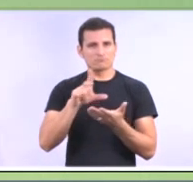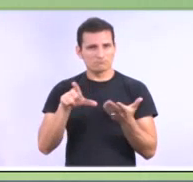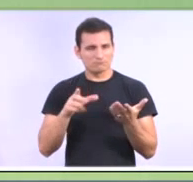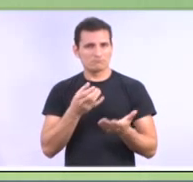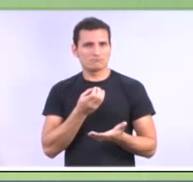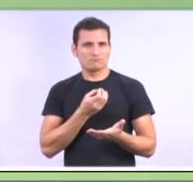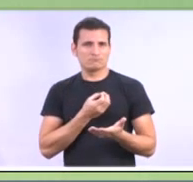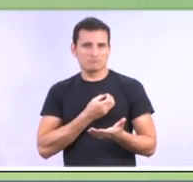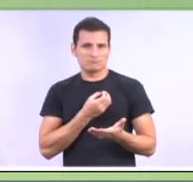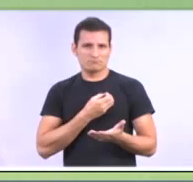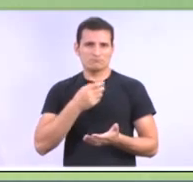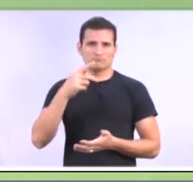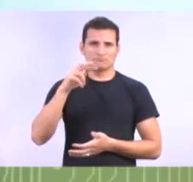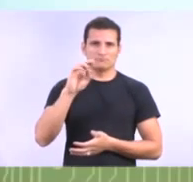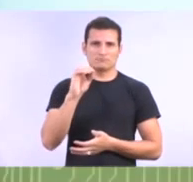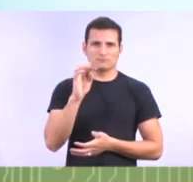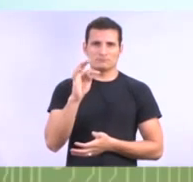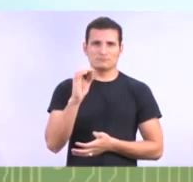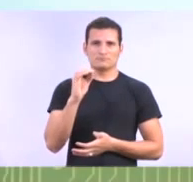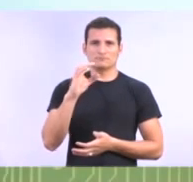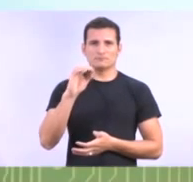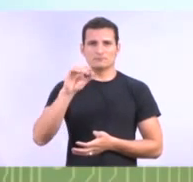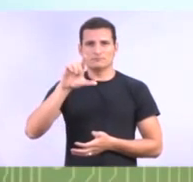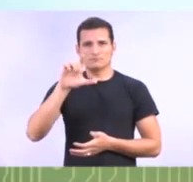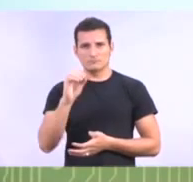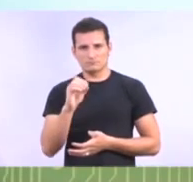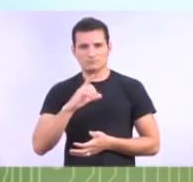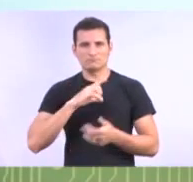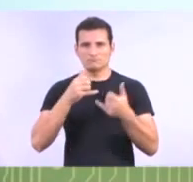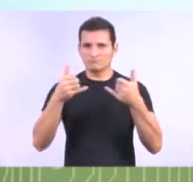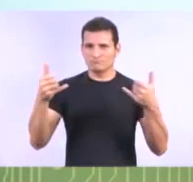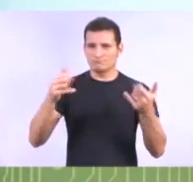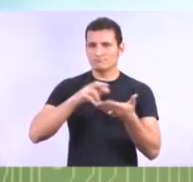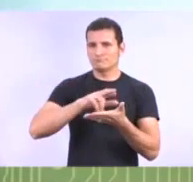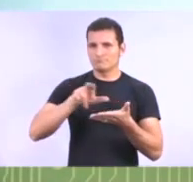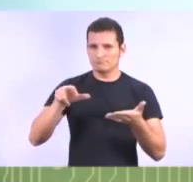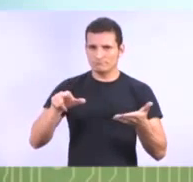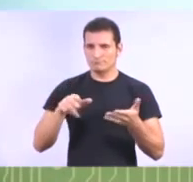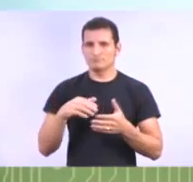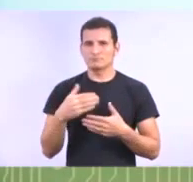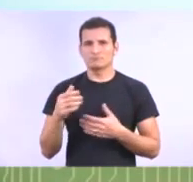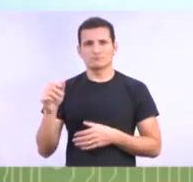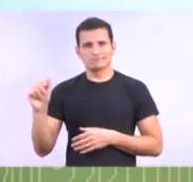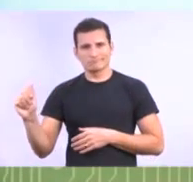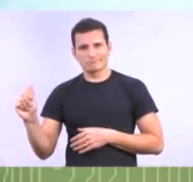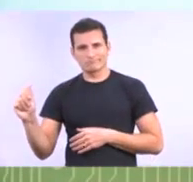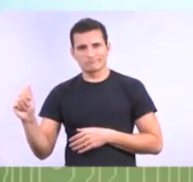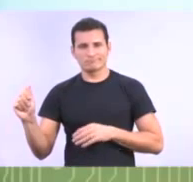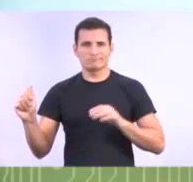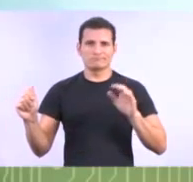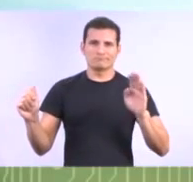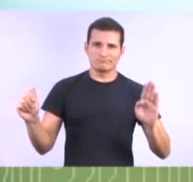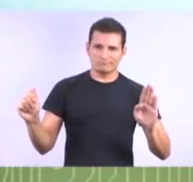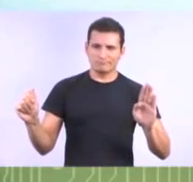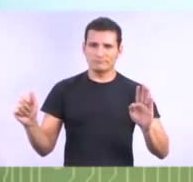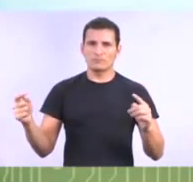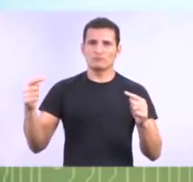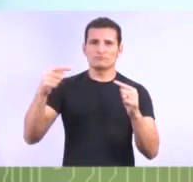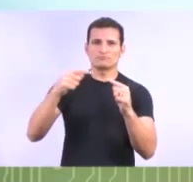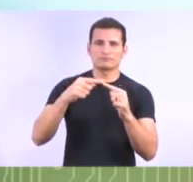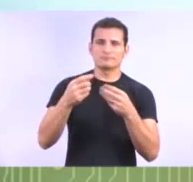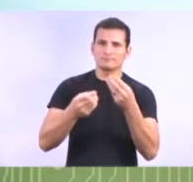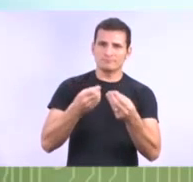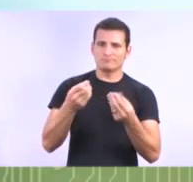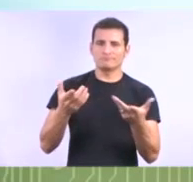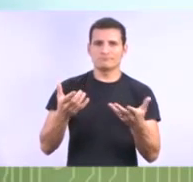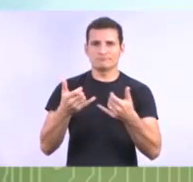tem diversos meios físicos, como a gente falou na aula passada, que uma comunicação de um ponto A a um ponto B pode passar por diversos locais e